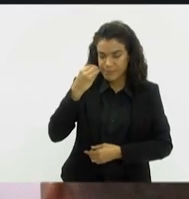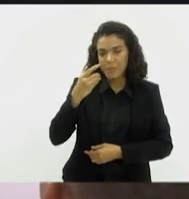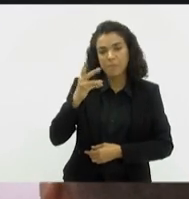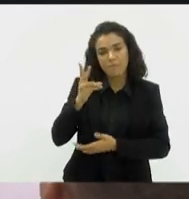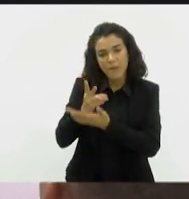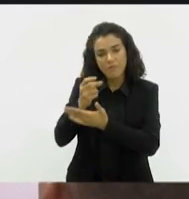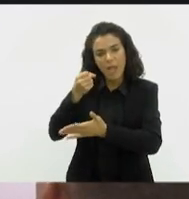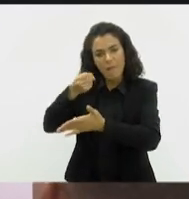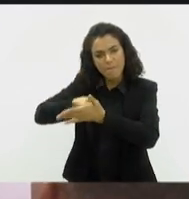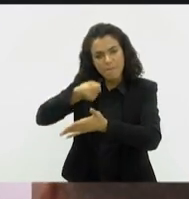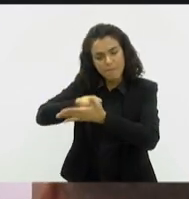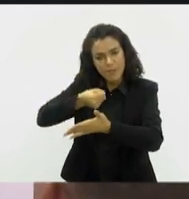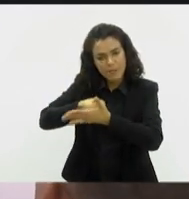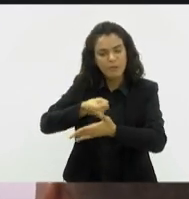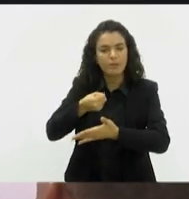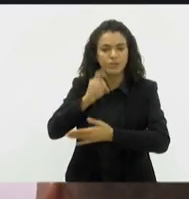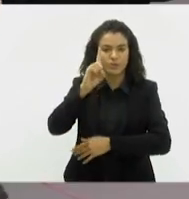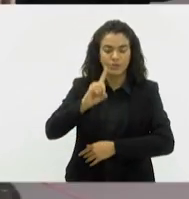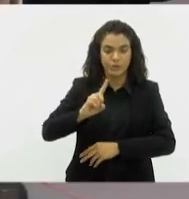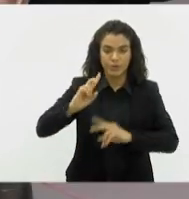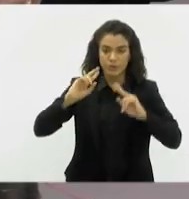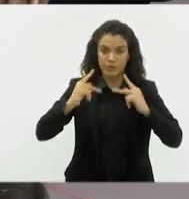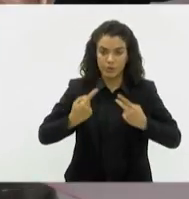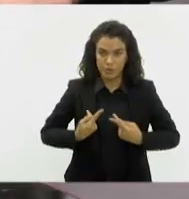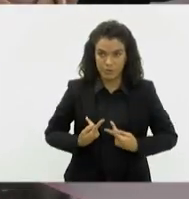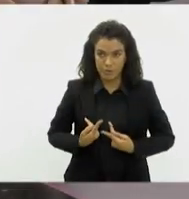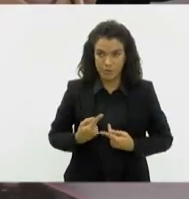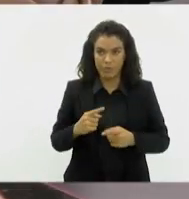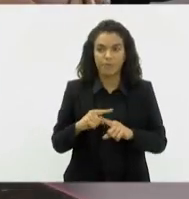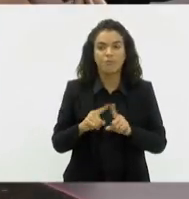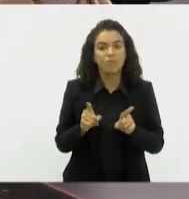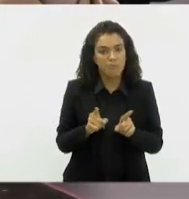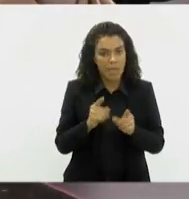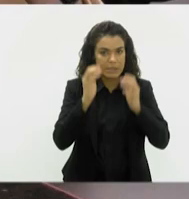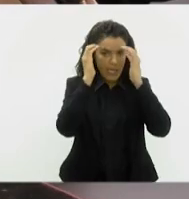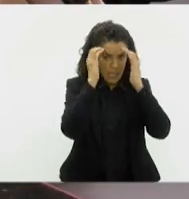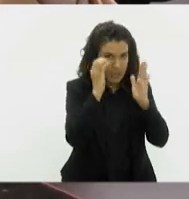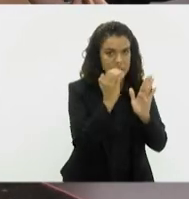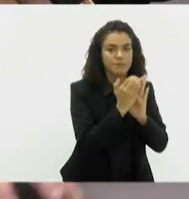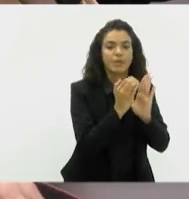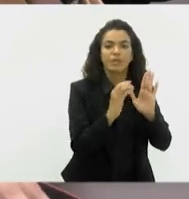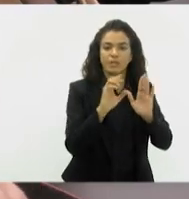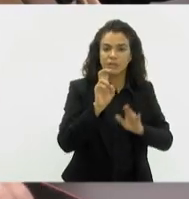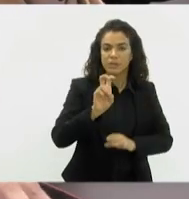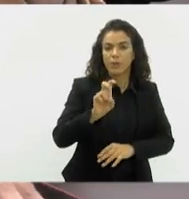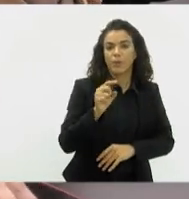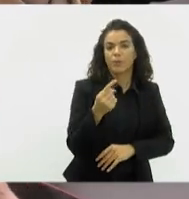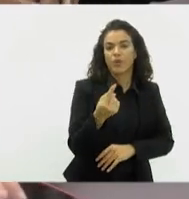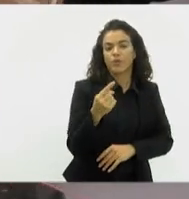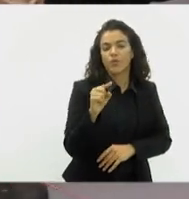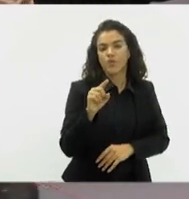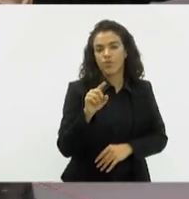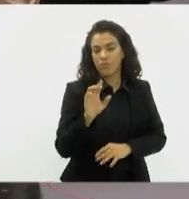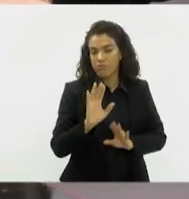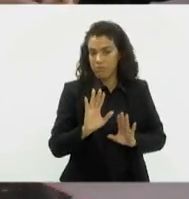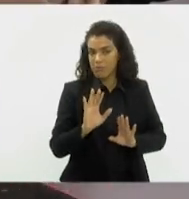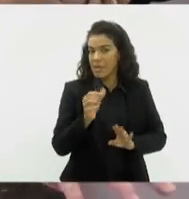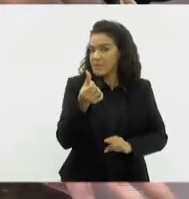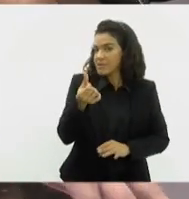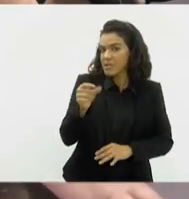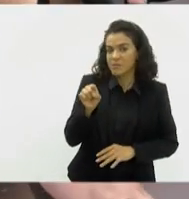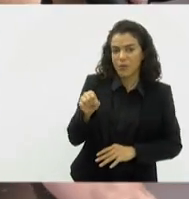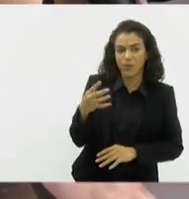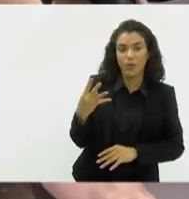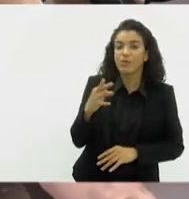humanos. Mas ela preenche os requisitos previstos no artigo 5.1. Mas não preenche no 6.4. Ali não